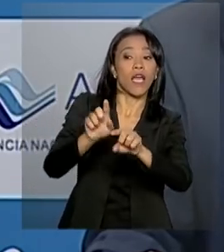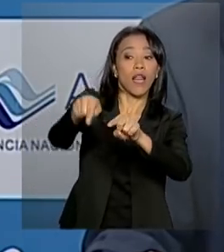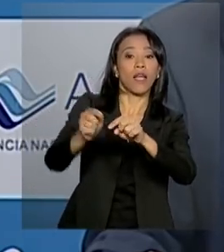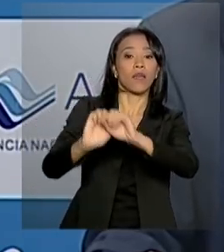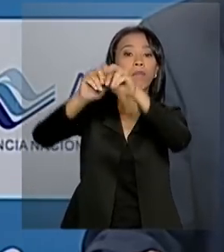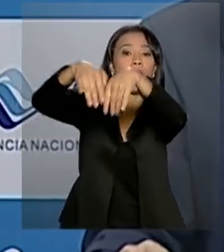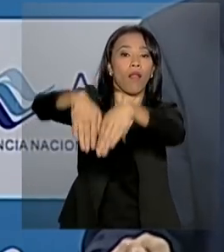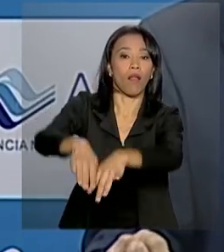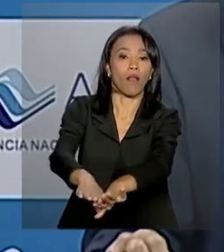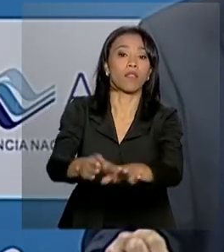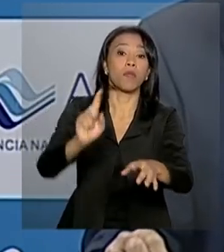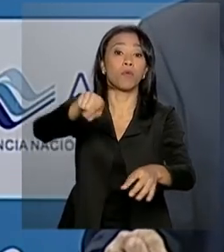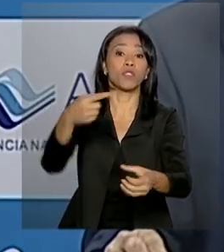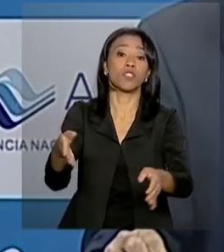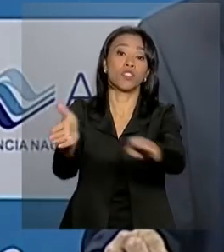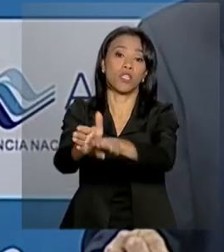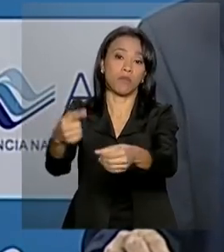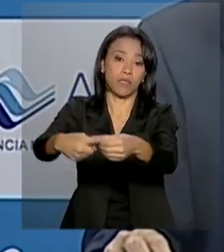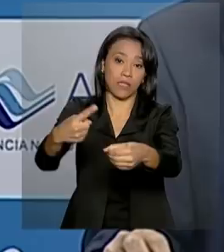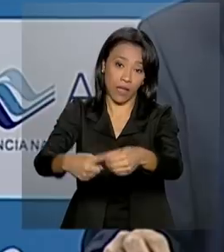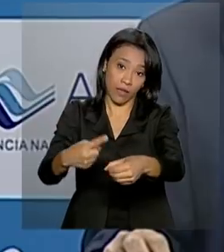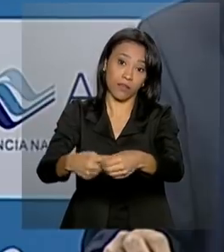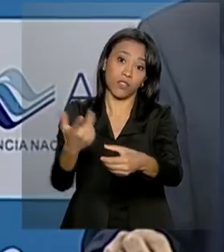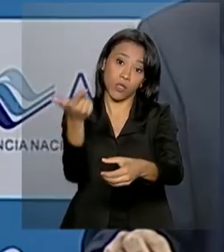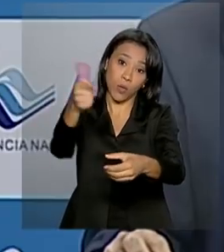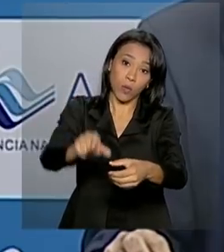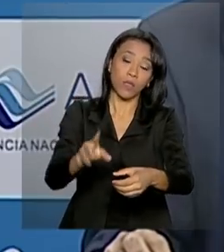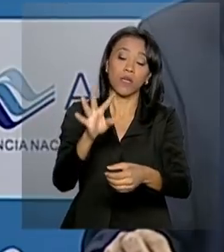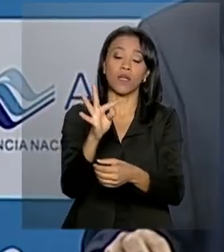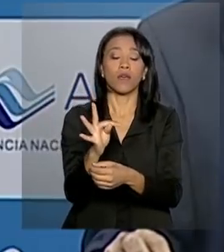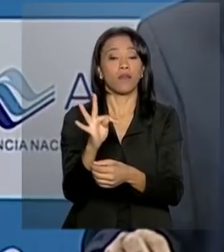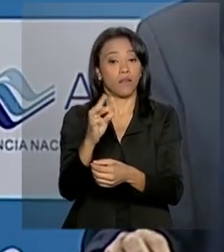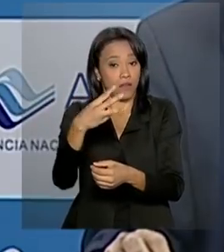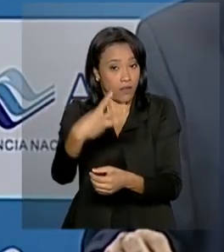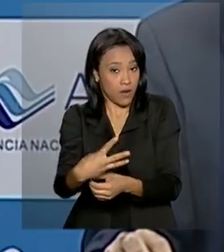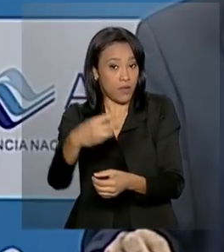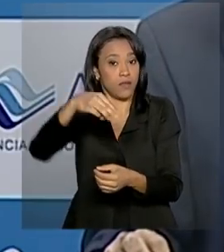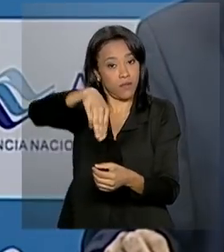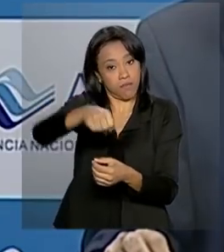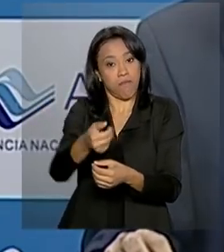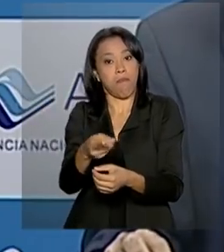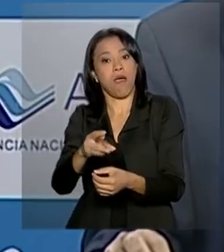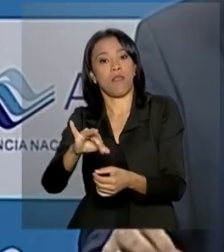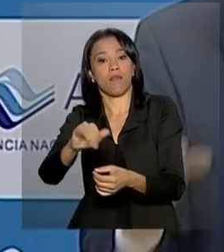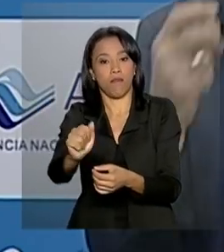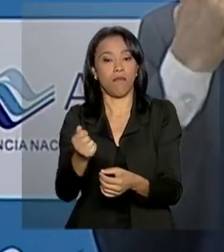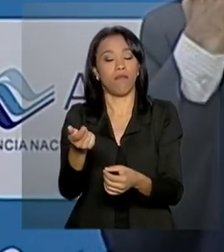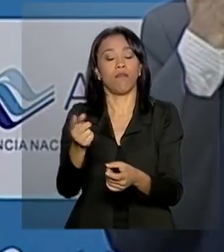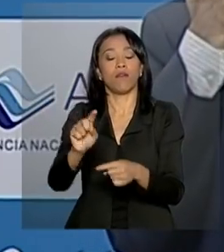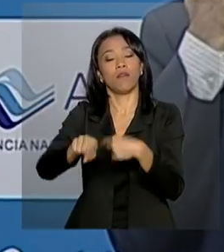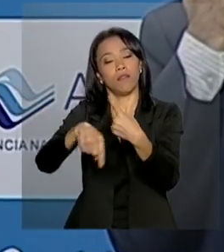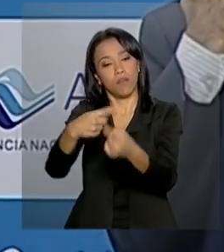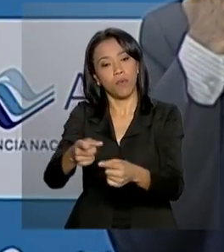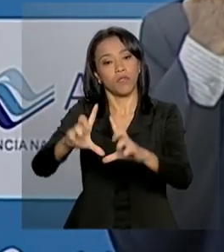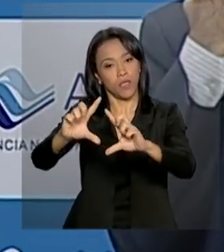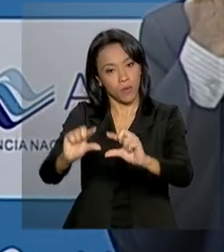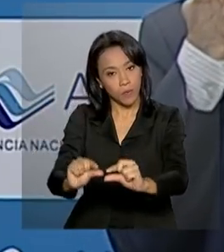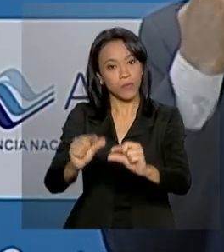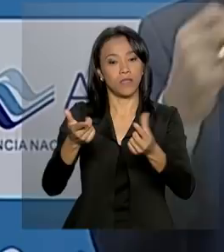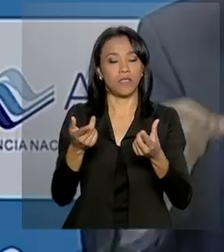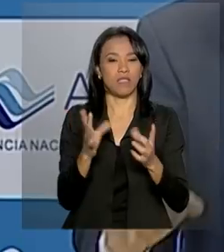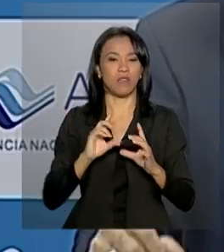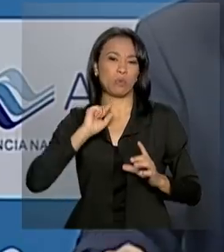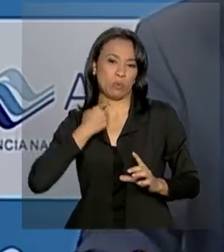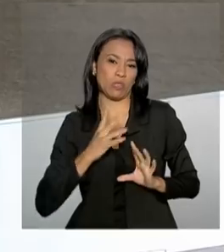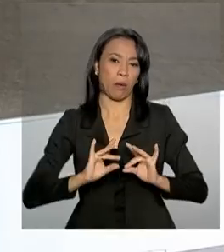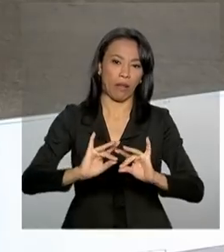chegue em Três Marias ou não sabemos, ainda é cedo para dizer, com uma velocidade muito reduzida e com um volume